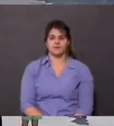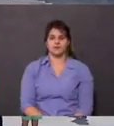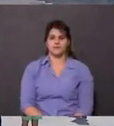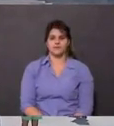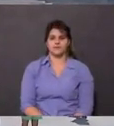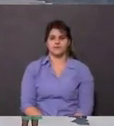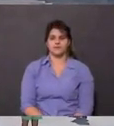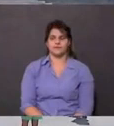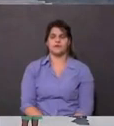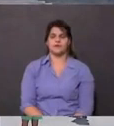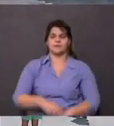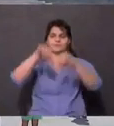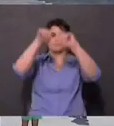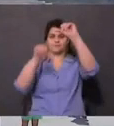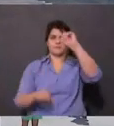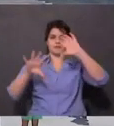Domini.